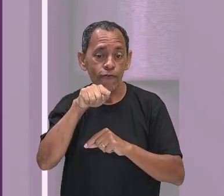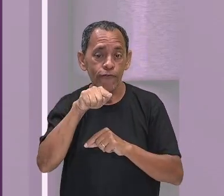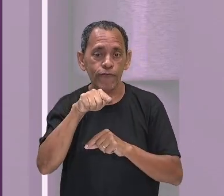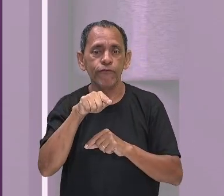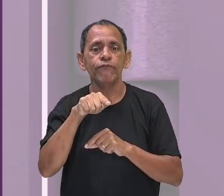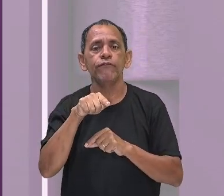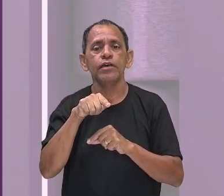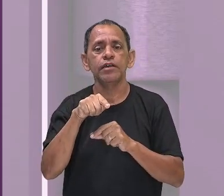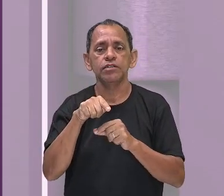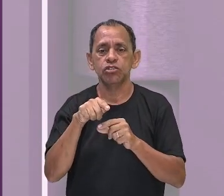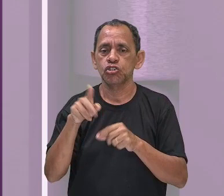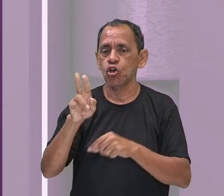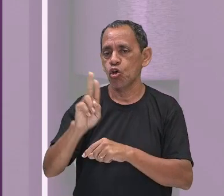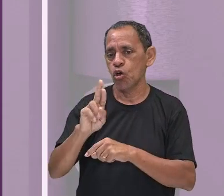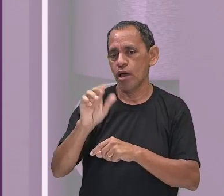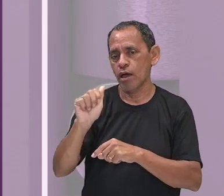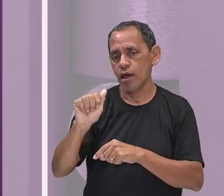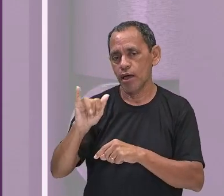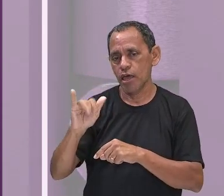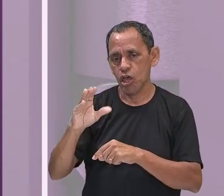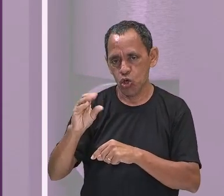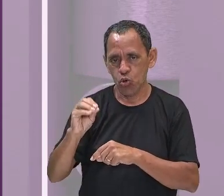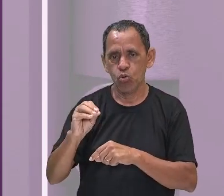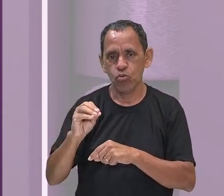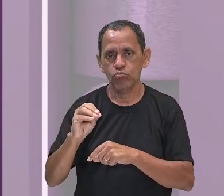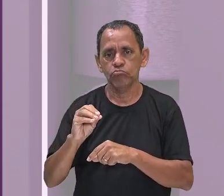Então, a gente já encara,